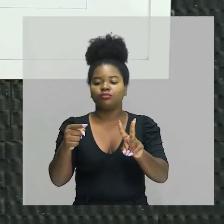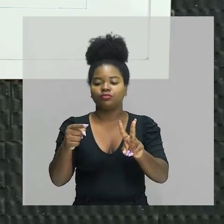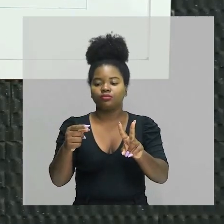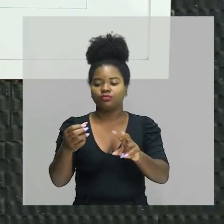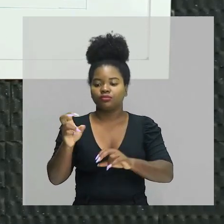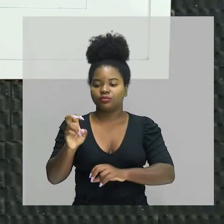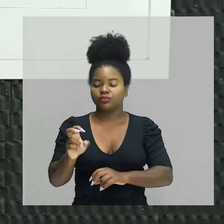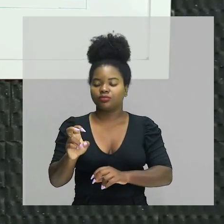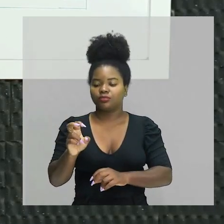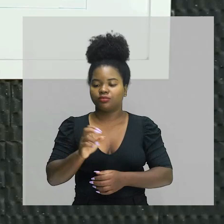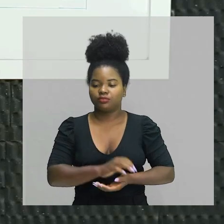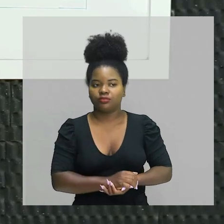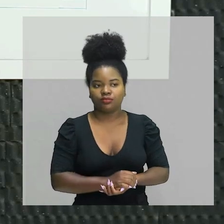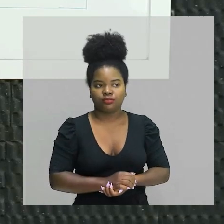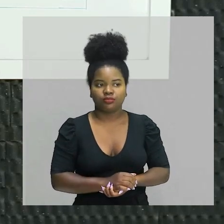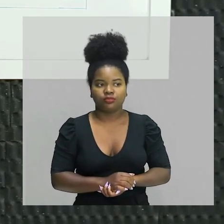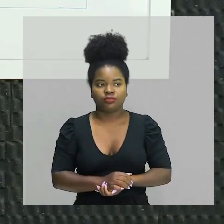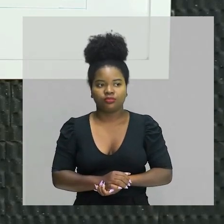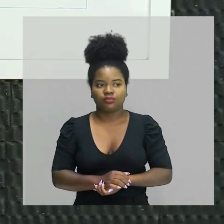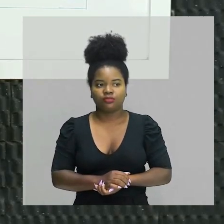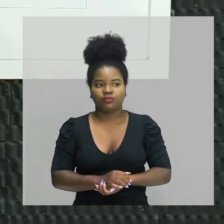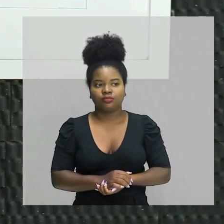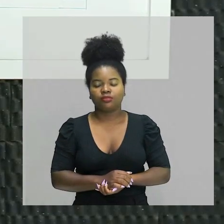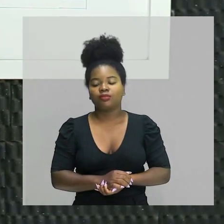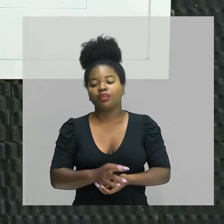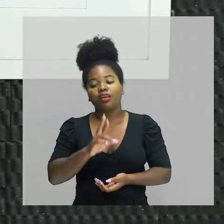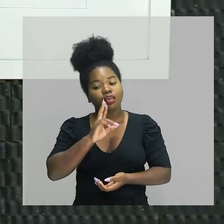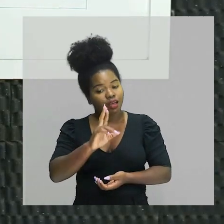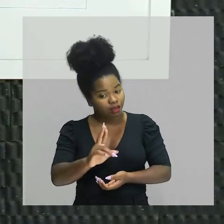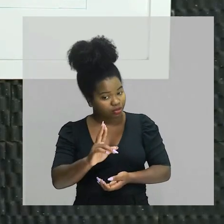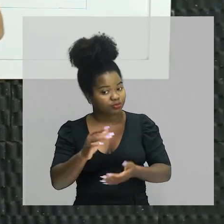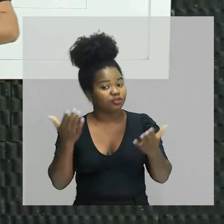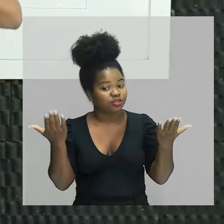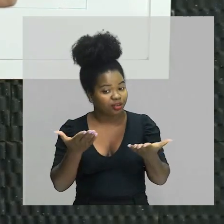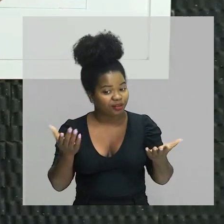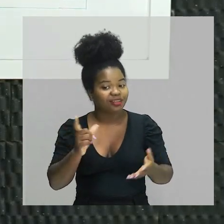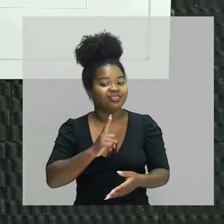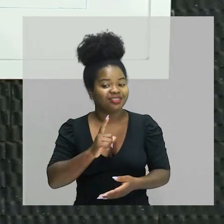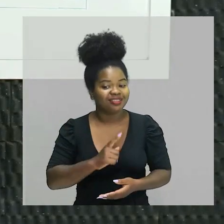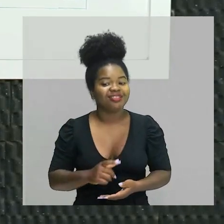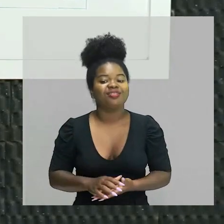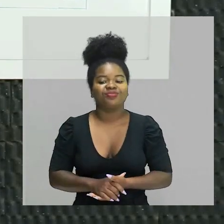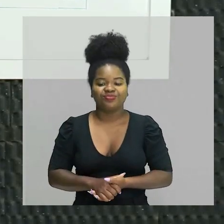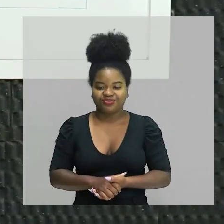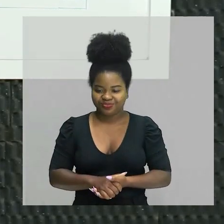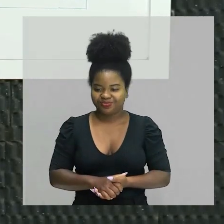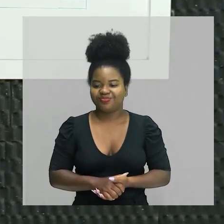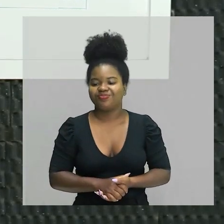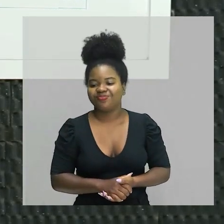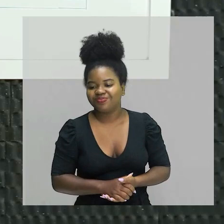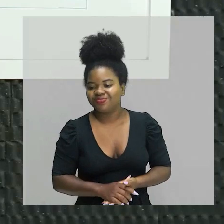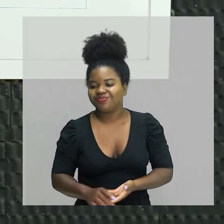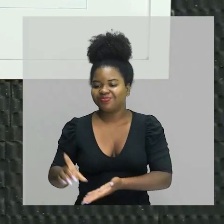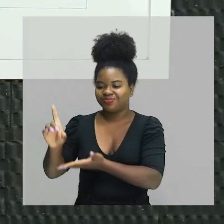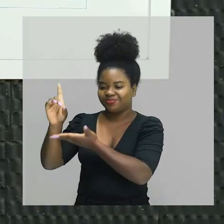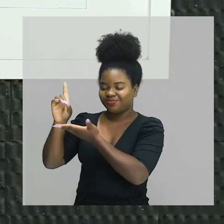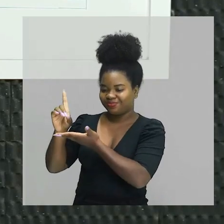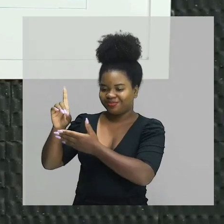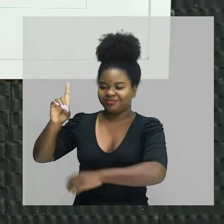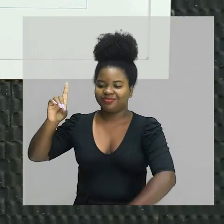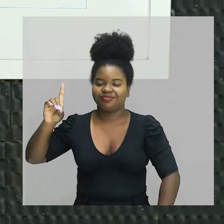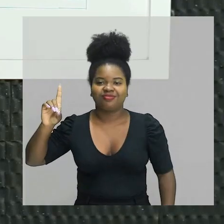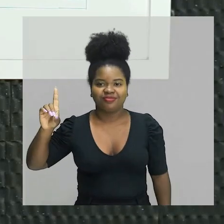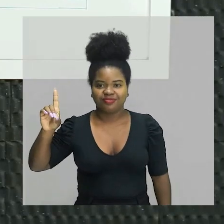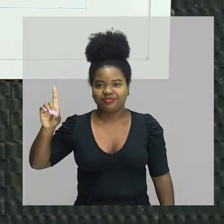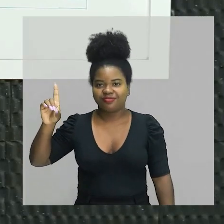5. Assim você encontra a resposta, letra D, resposta do nosso exercício.